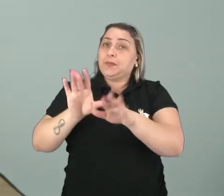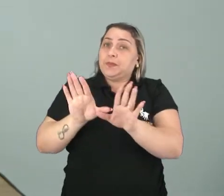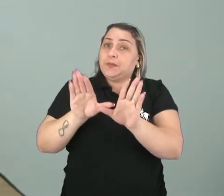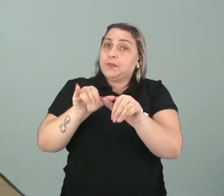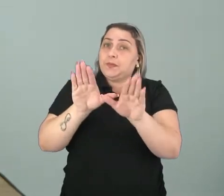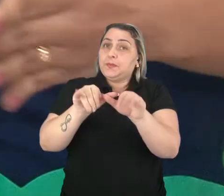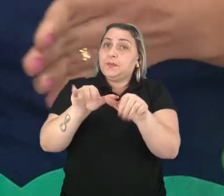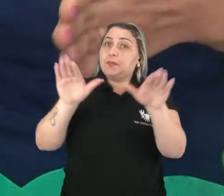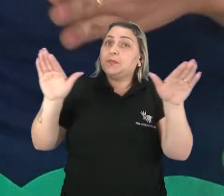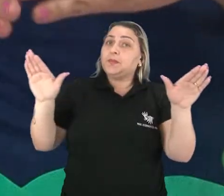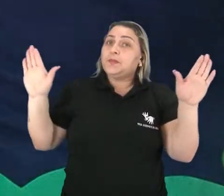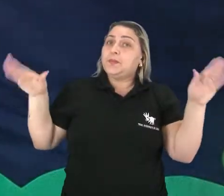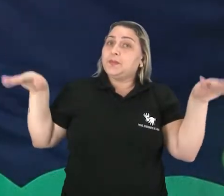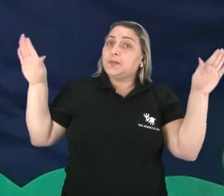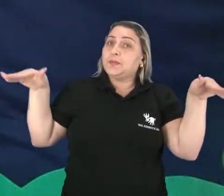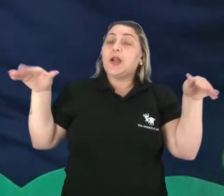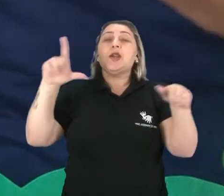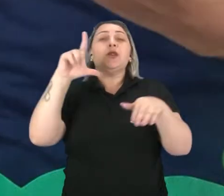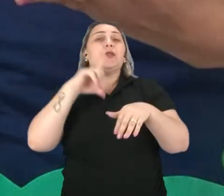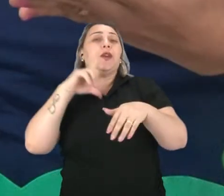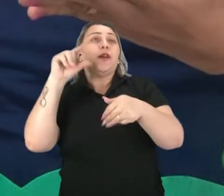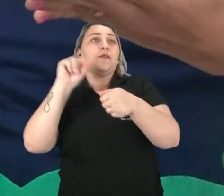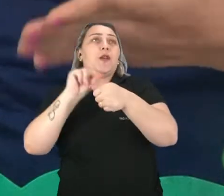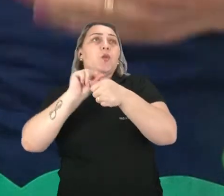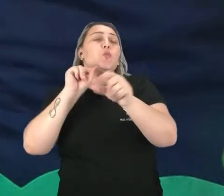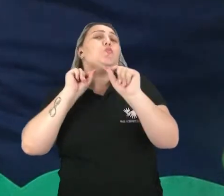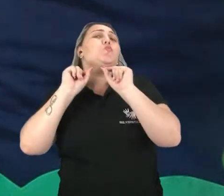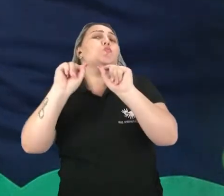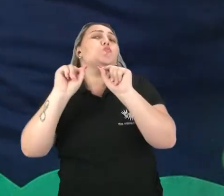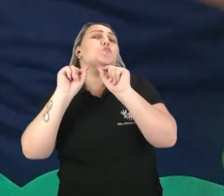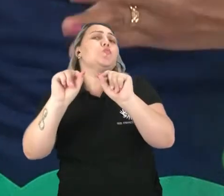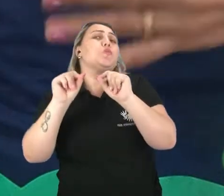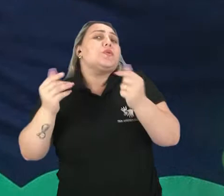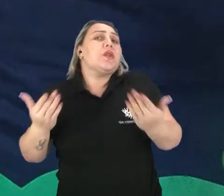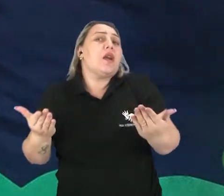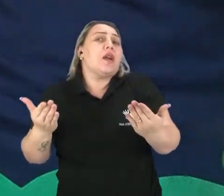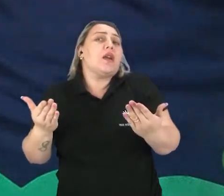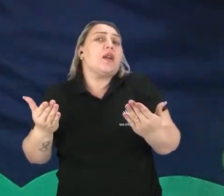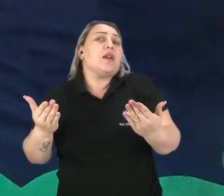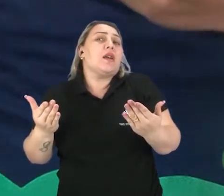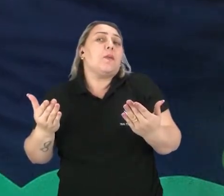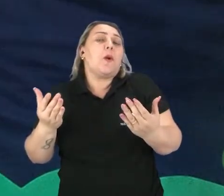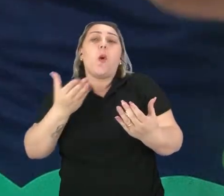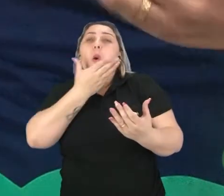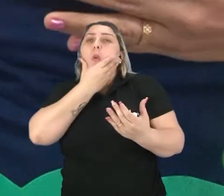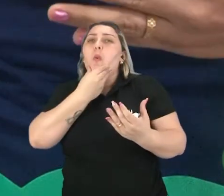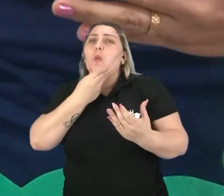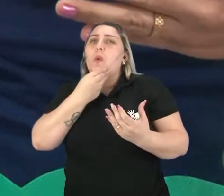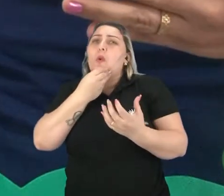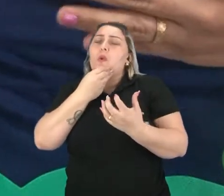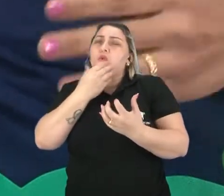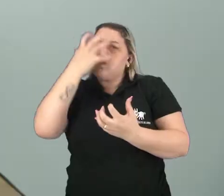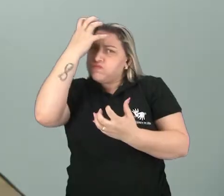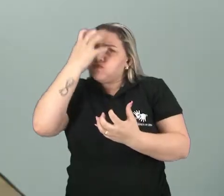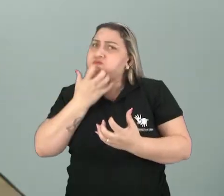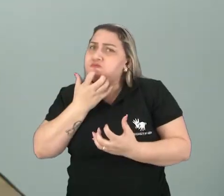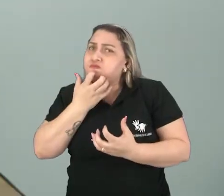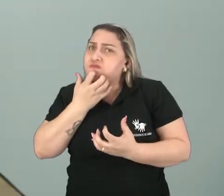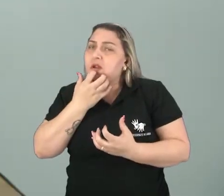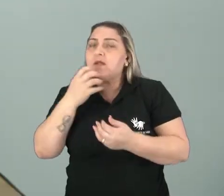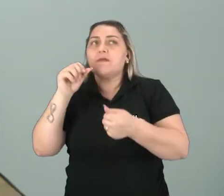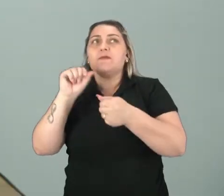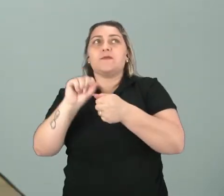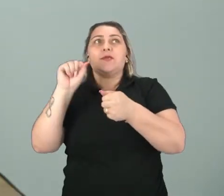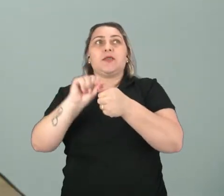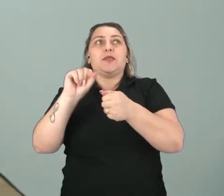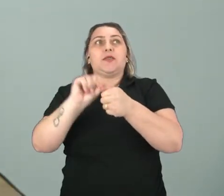corvo. Esse corvo tinha feito algo. O que ele havia feito para deixar o fazendeiro tão chateado? Ele havia